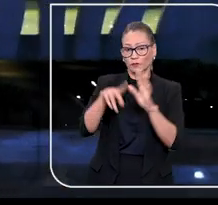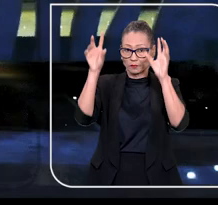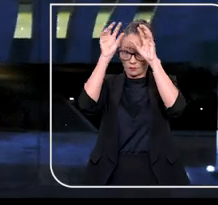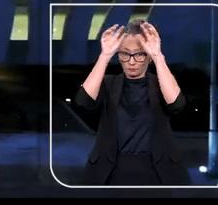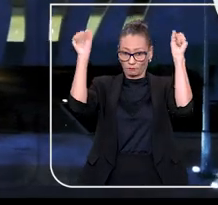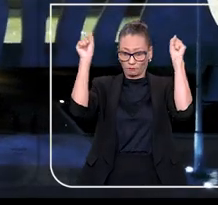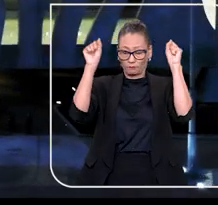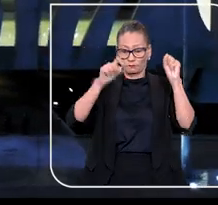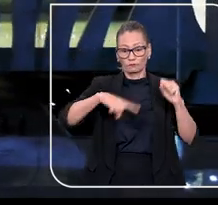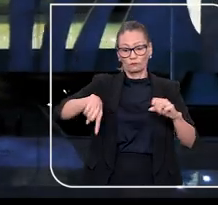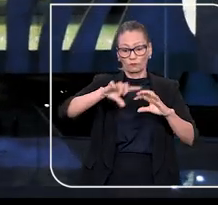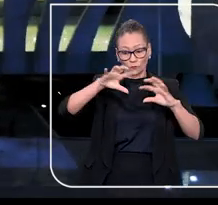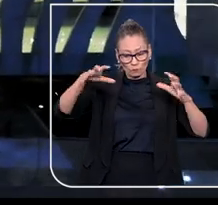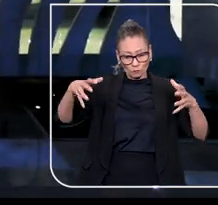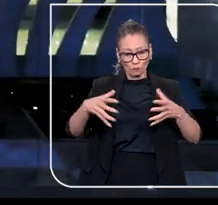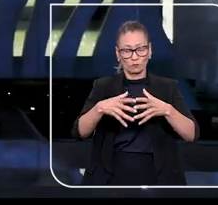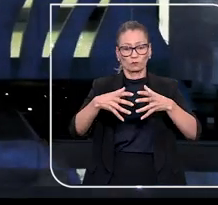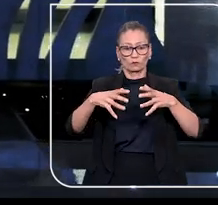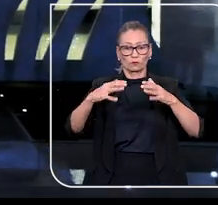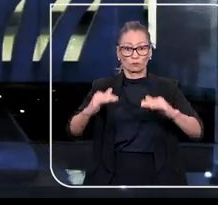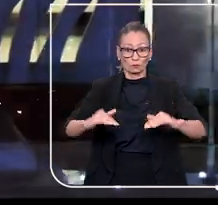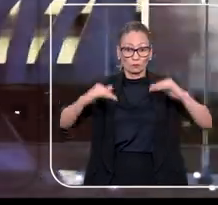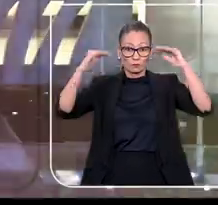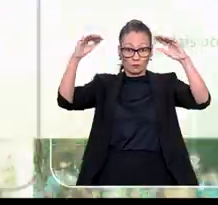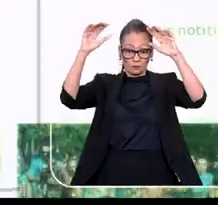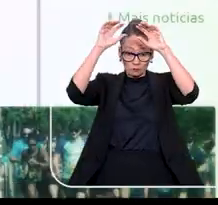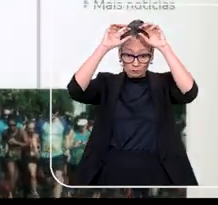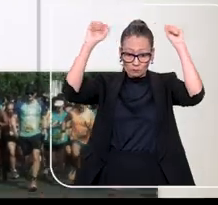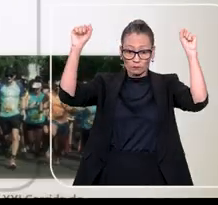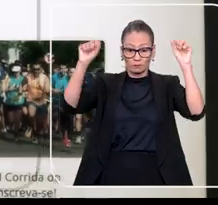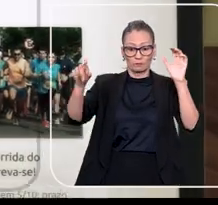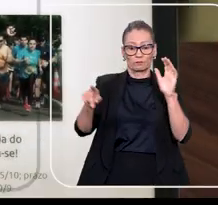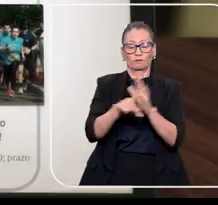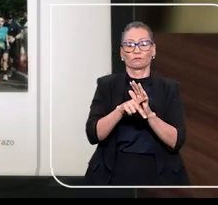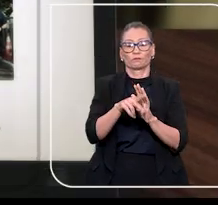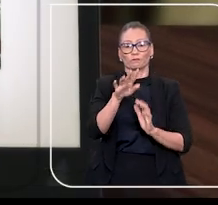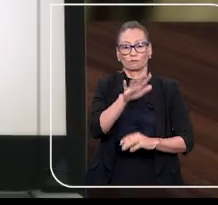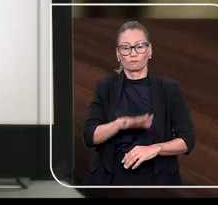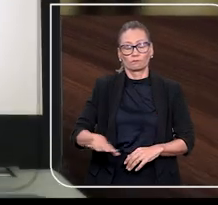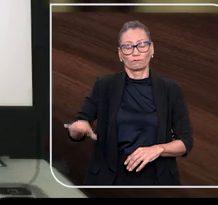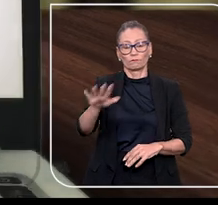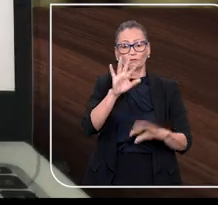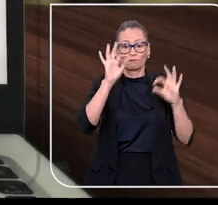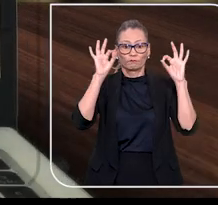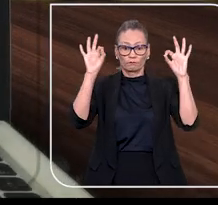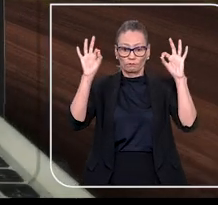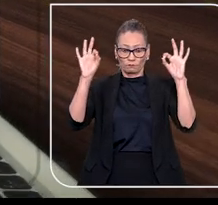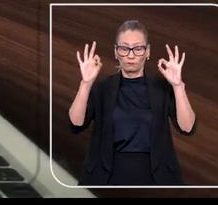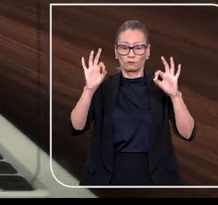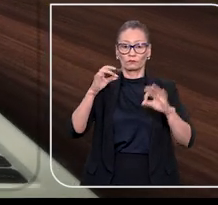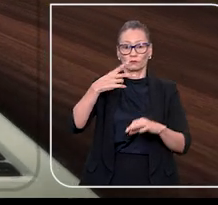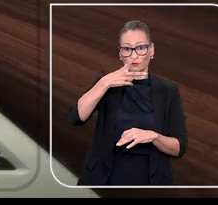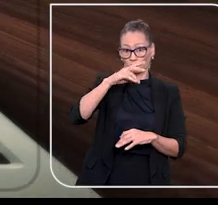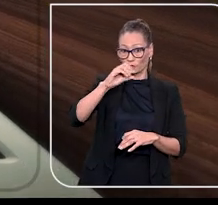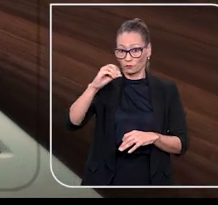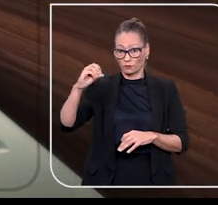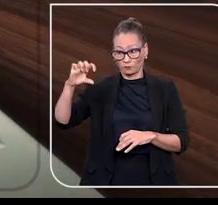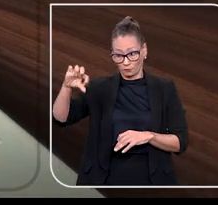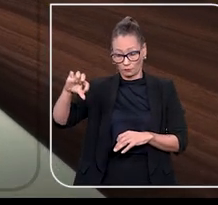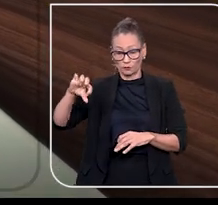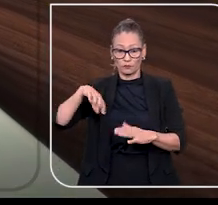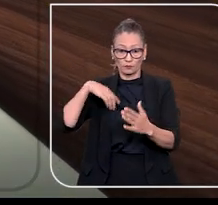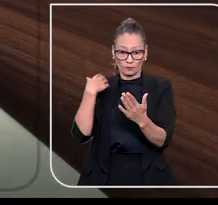Somos uma das cortes mais informatizadas do planeta. No portal do STJ, desde 2009, os